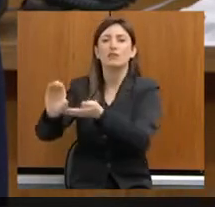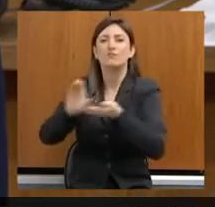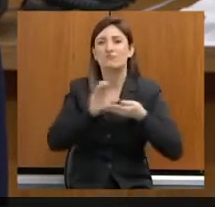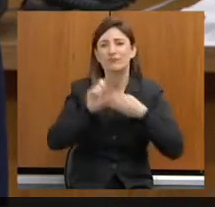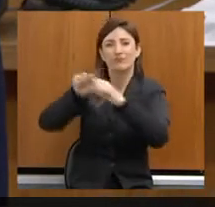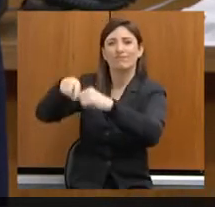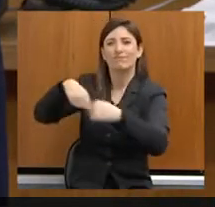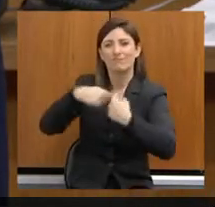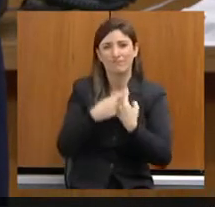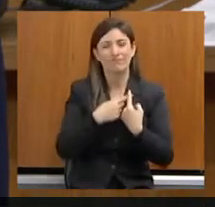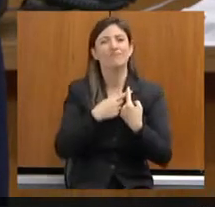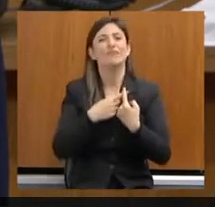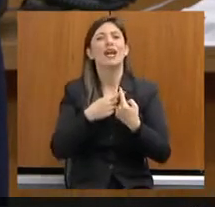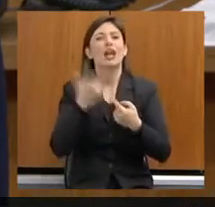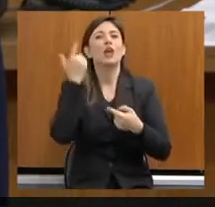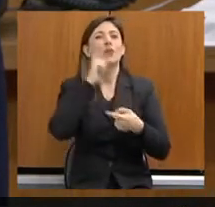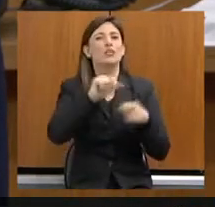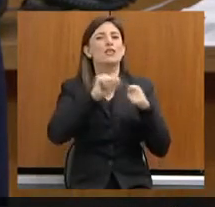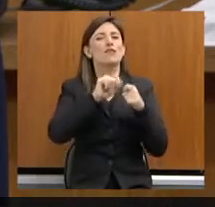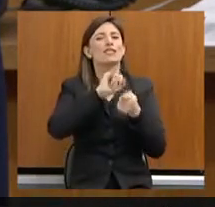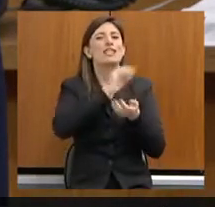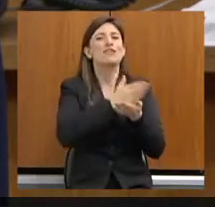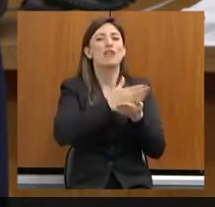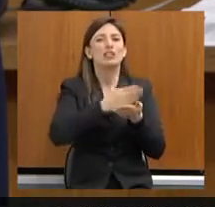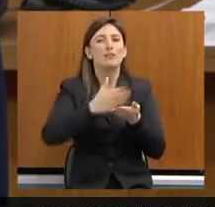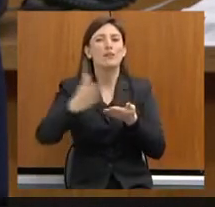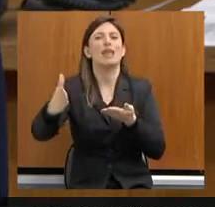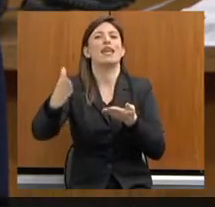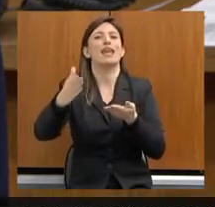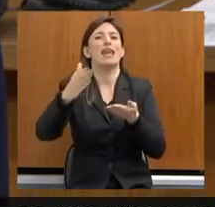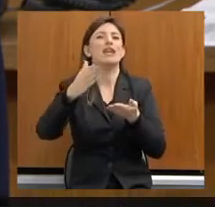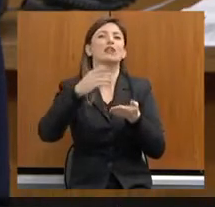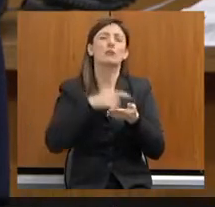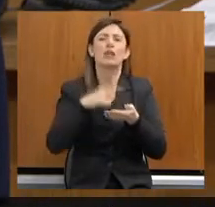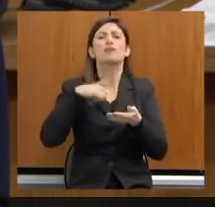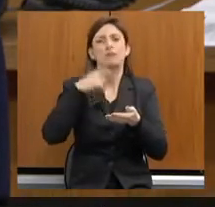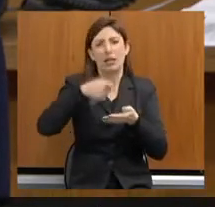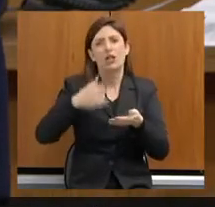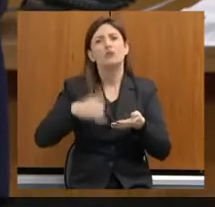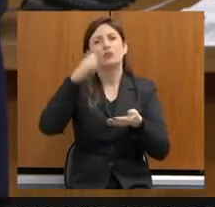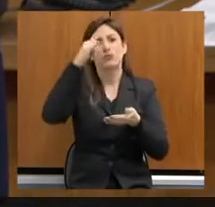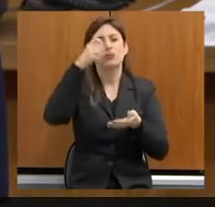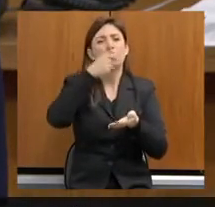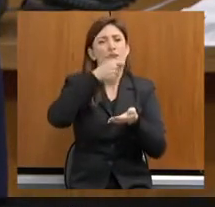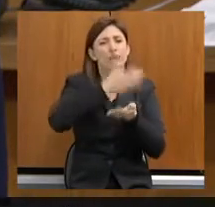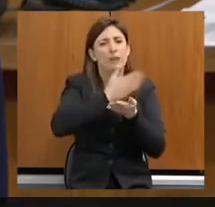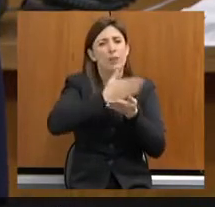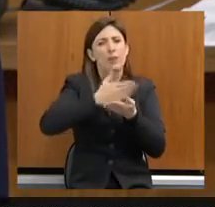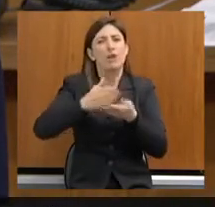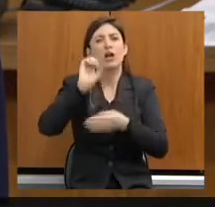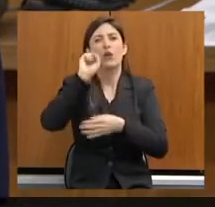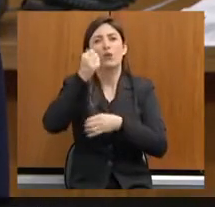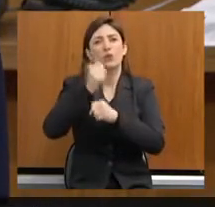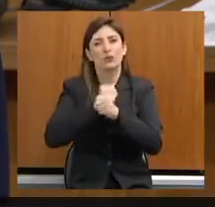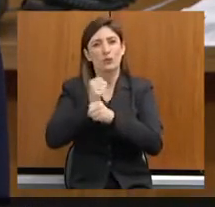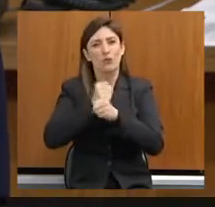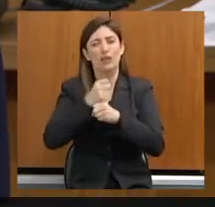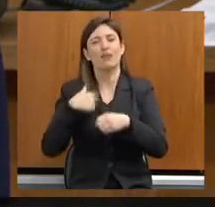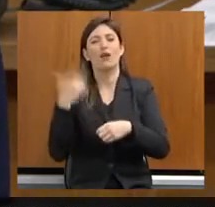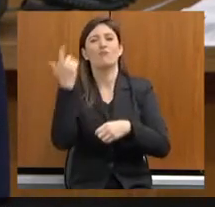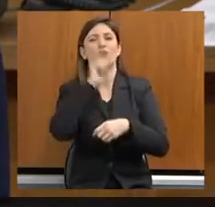Pronaf para investimento com juros com carência para pagar em oito anos então foi uma oportunidade que a gente conseguiu